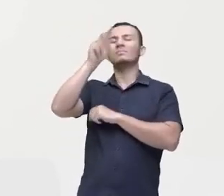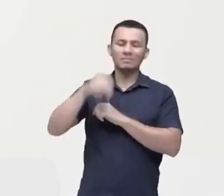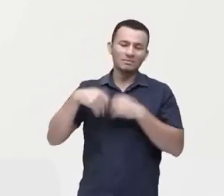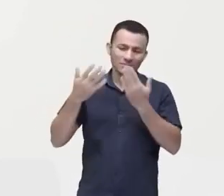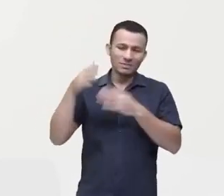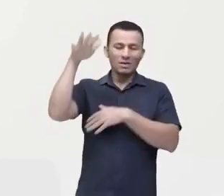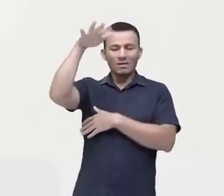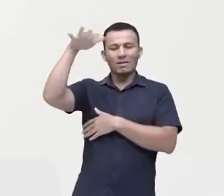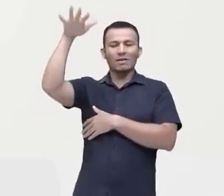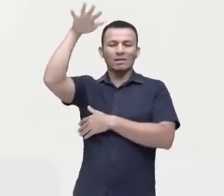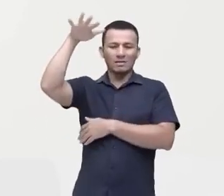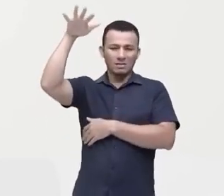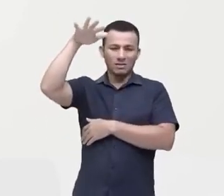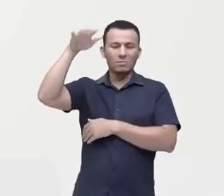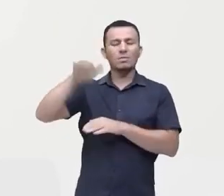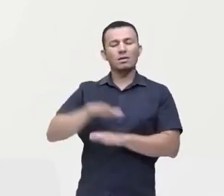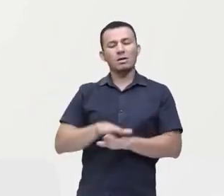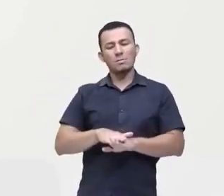cima,